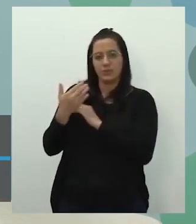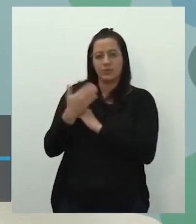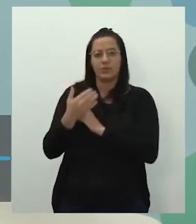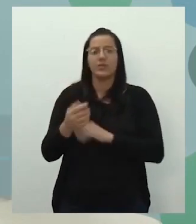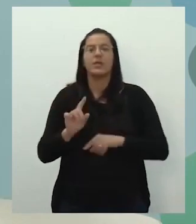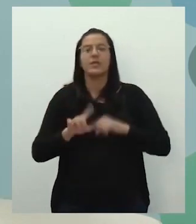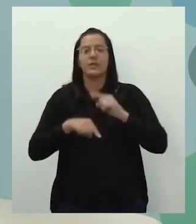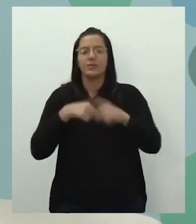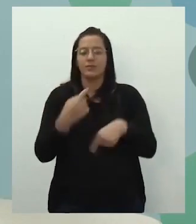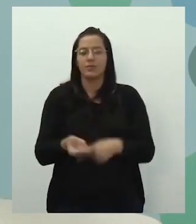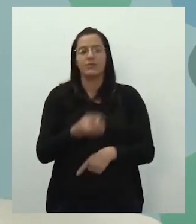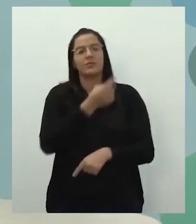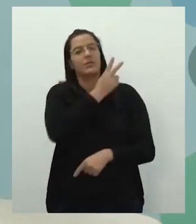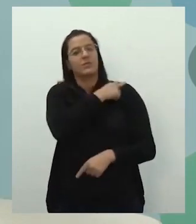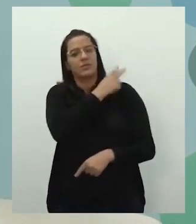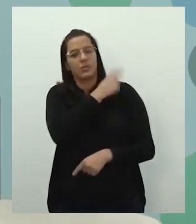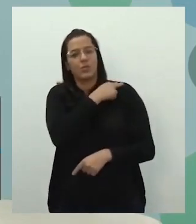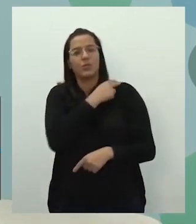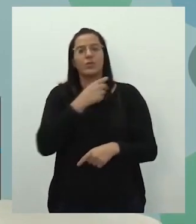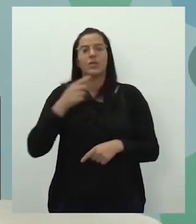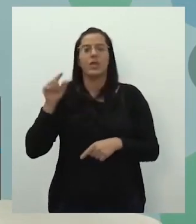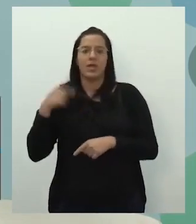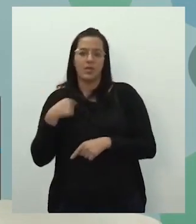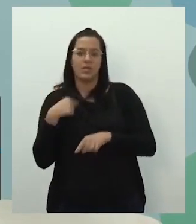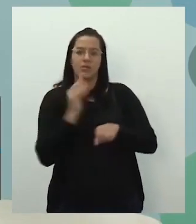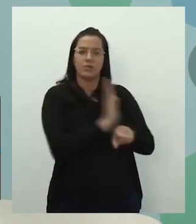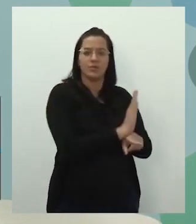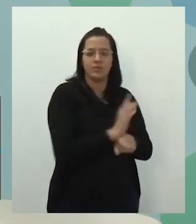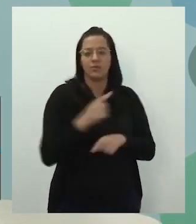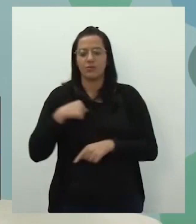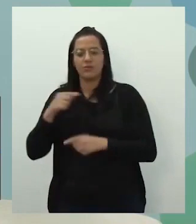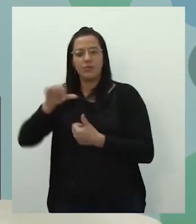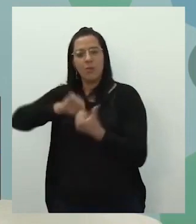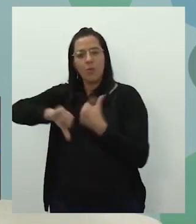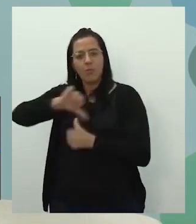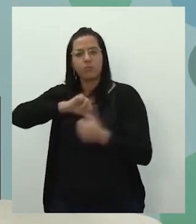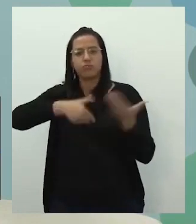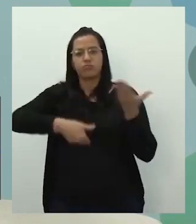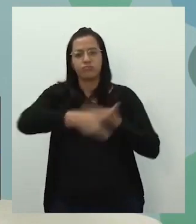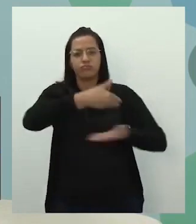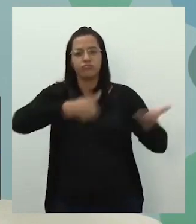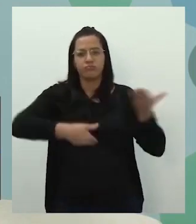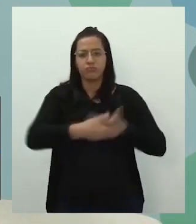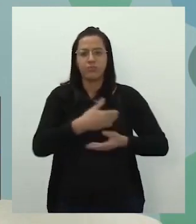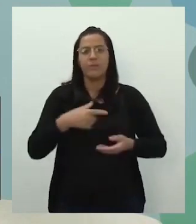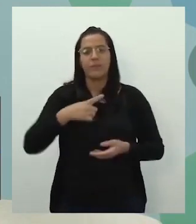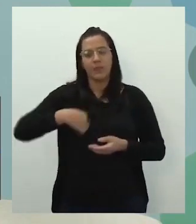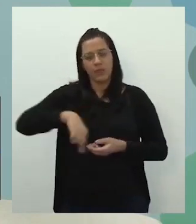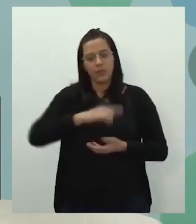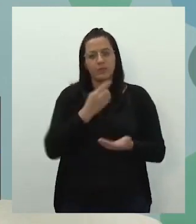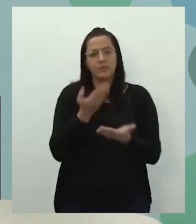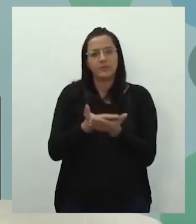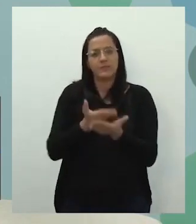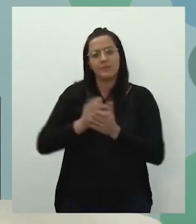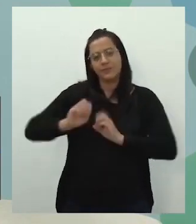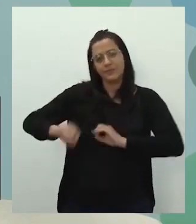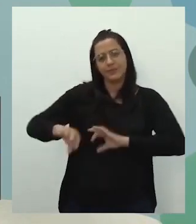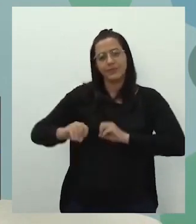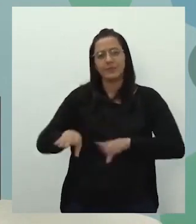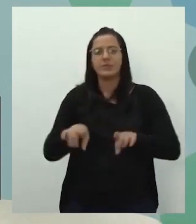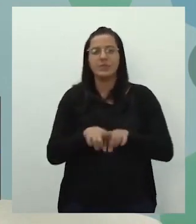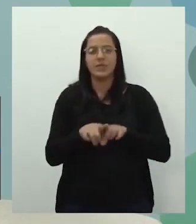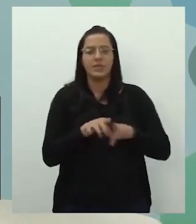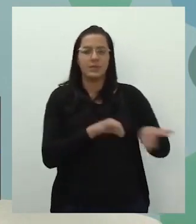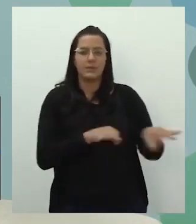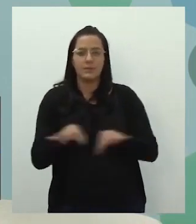nós compartilhamos as aulas. Então, uma aula é minha, uma aula é dela. As nossas aulas também são preparadas, como o professor Fábio falou. Então,